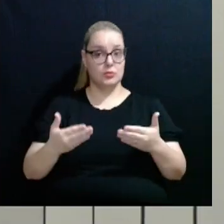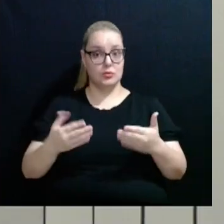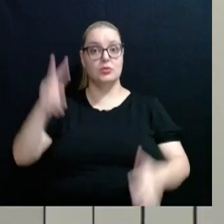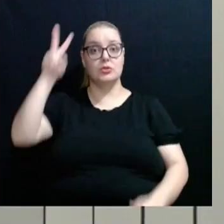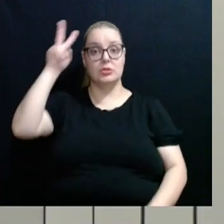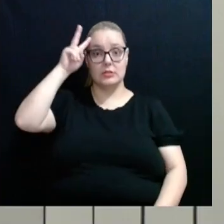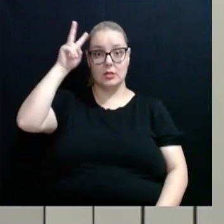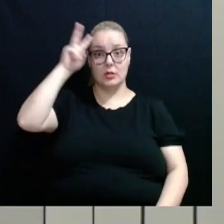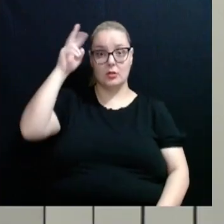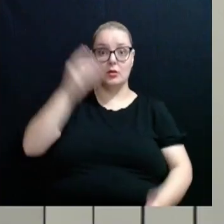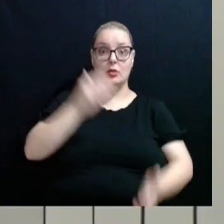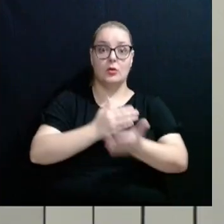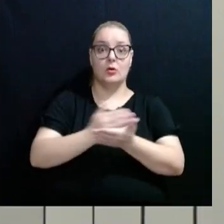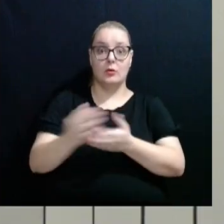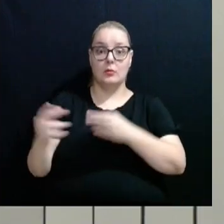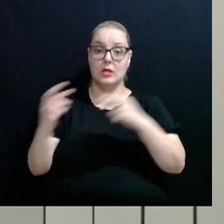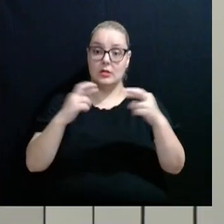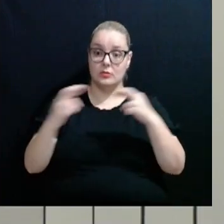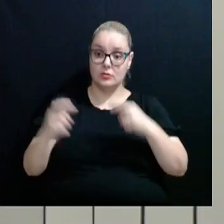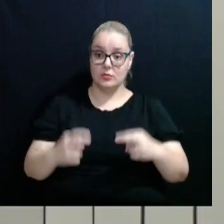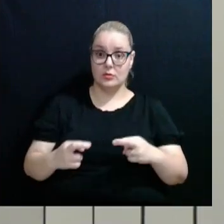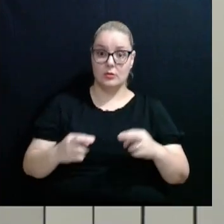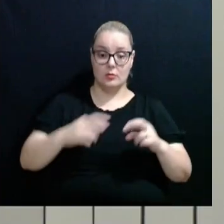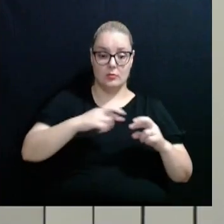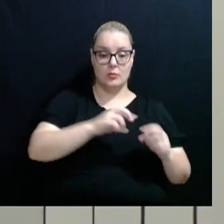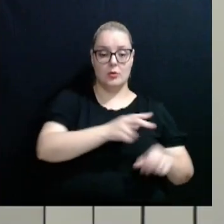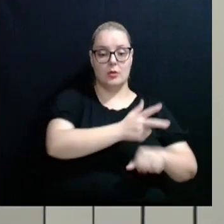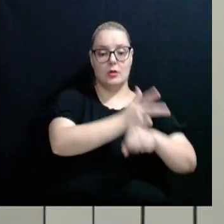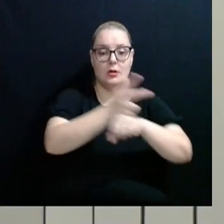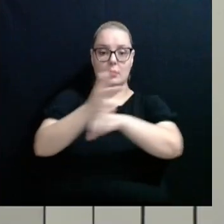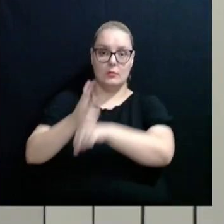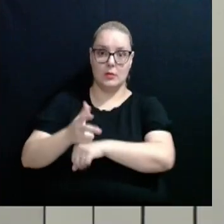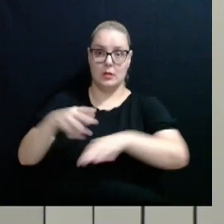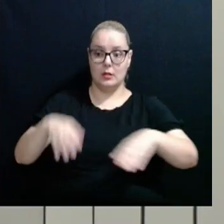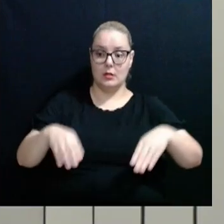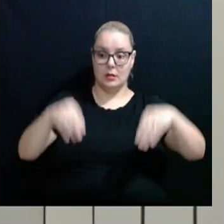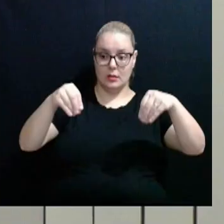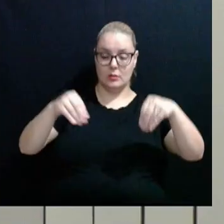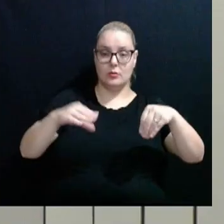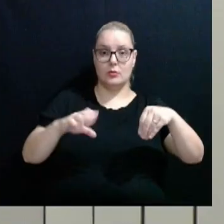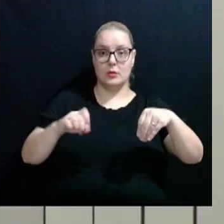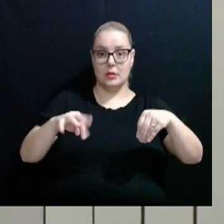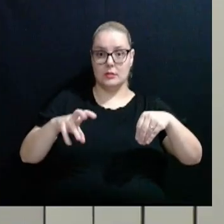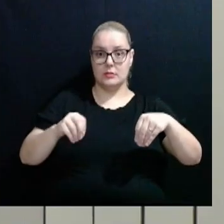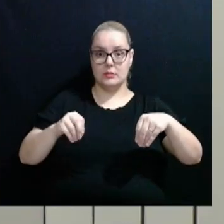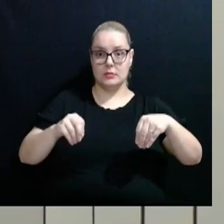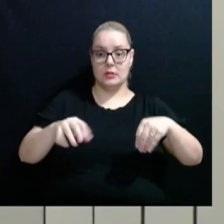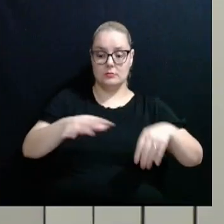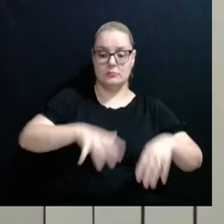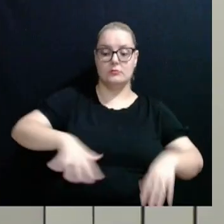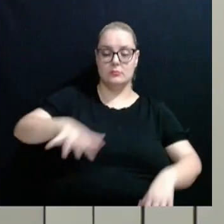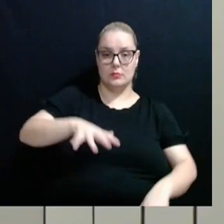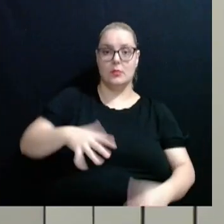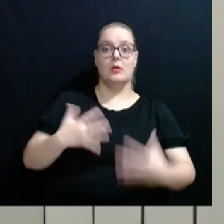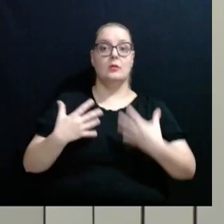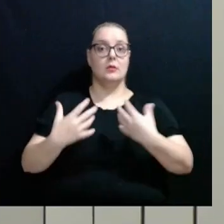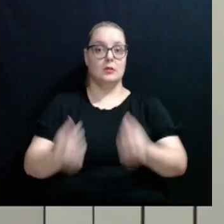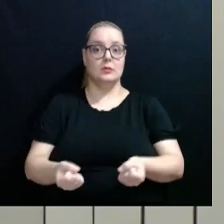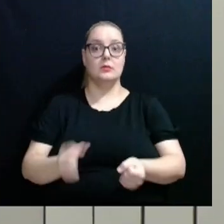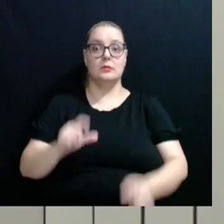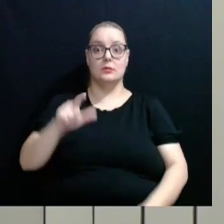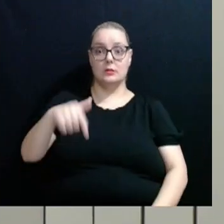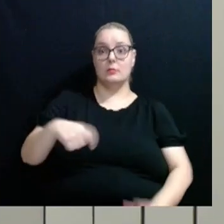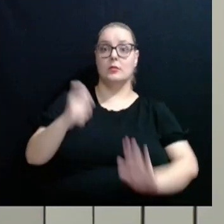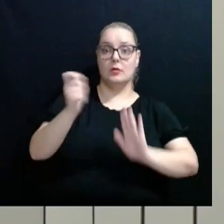começa a fiscalização por câmeras na região da Torre do Castelo, aqui em Campinas. Essa medida foi adotada após o registro de